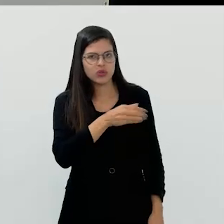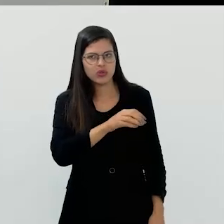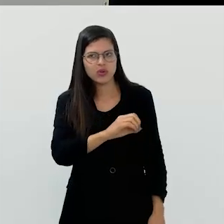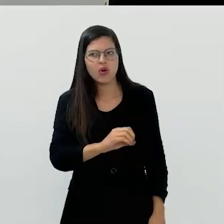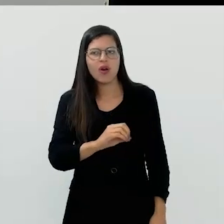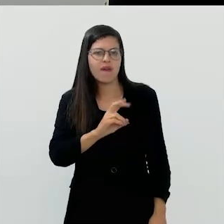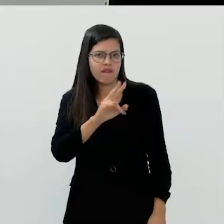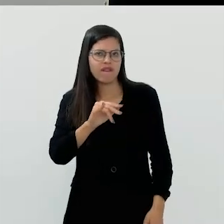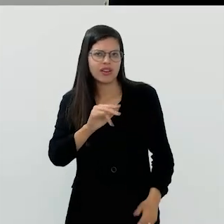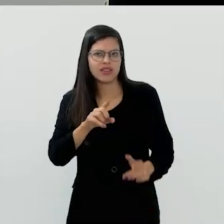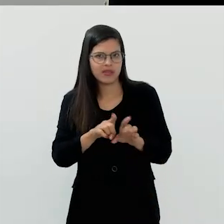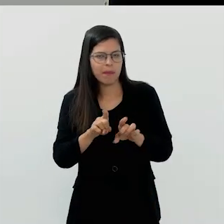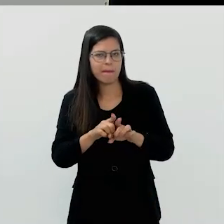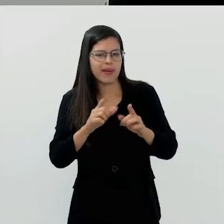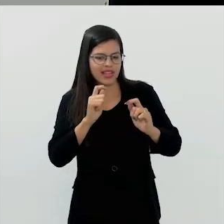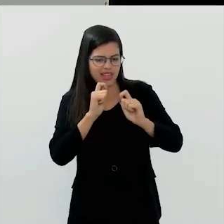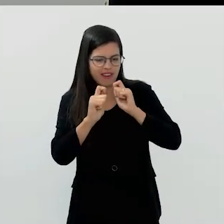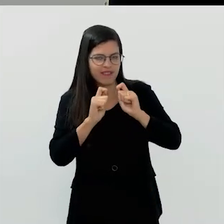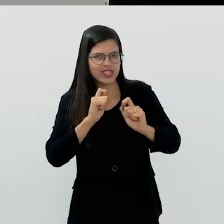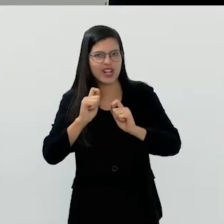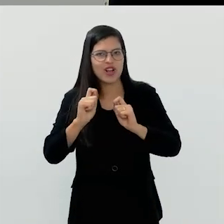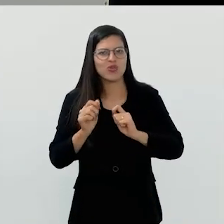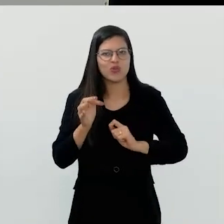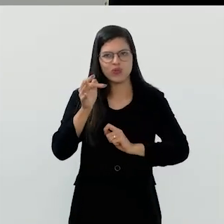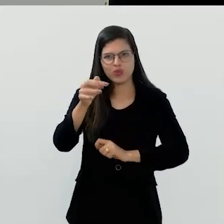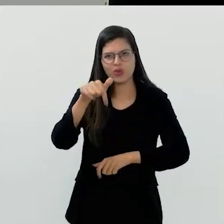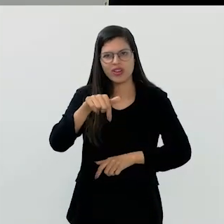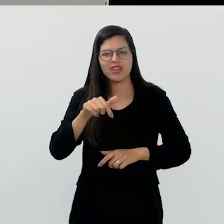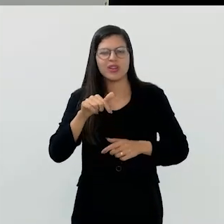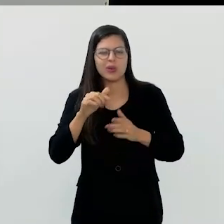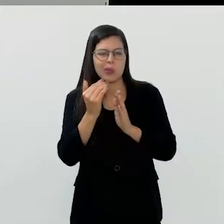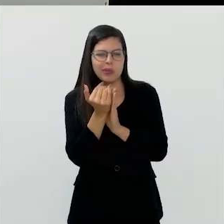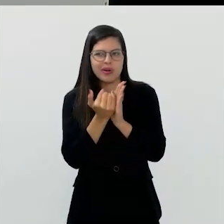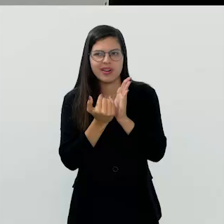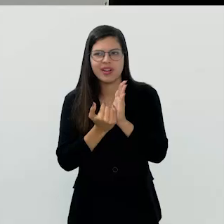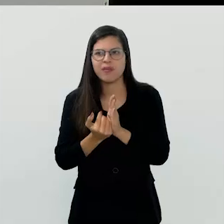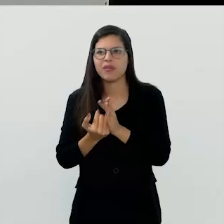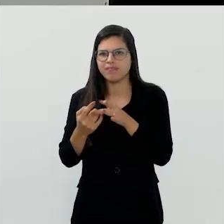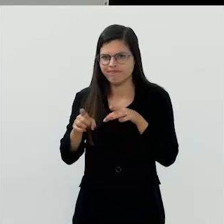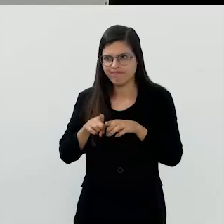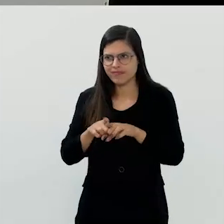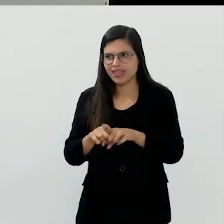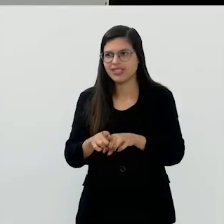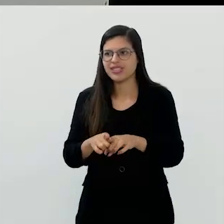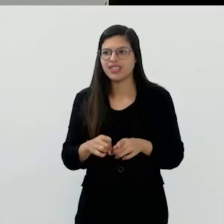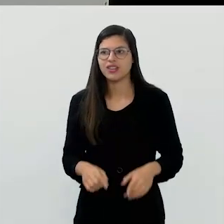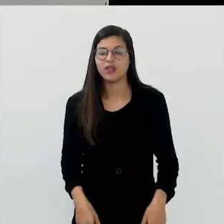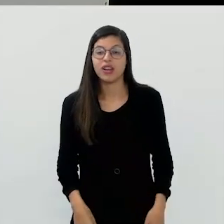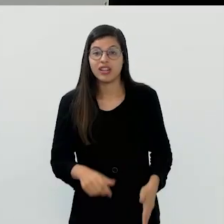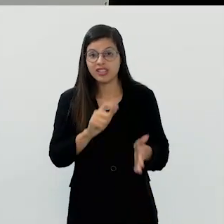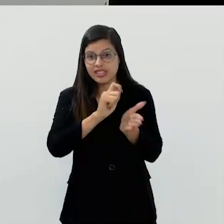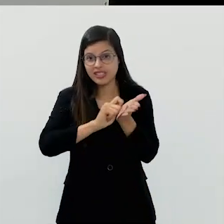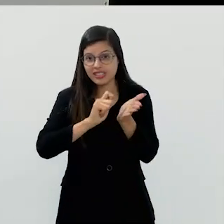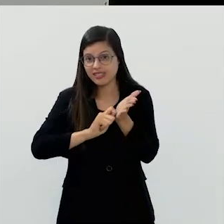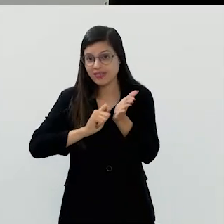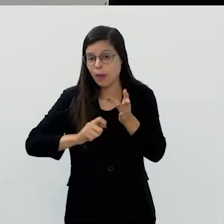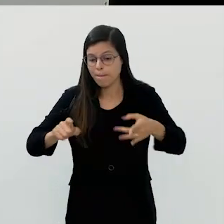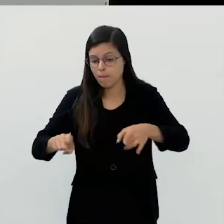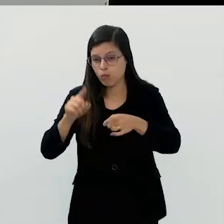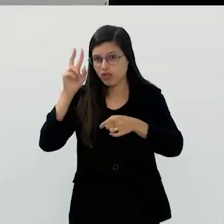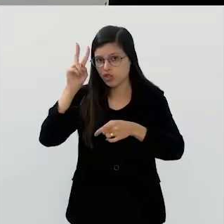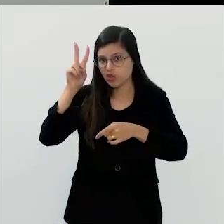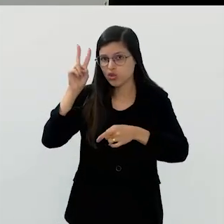vai ser um dos entrevistados aqui no Quintas com Quintas. Meu parceiro pra caralho. Eu trabalhei com ele, ele escreveu meus enredos por 19 anos.